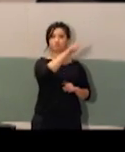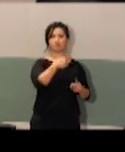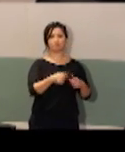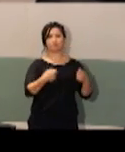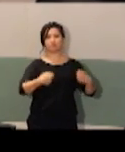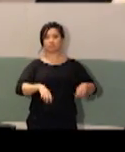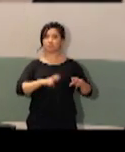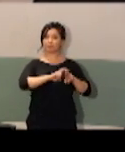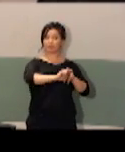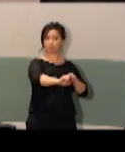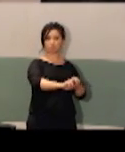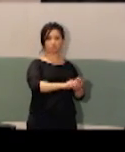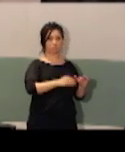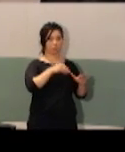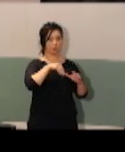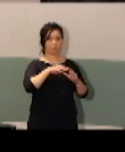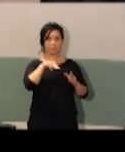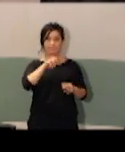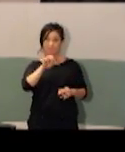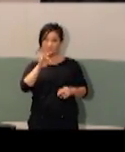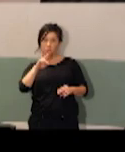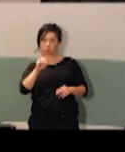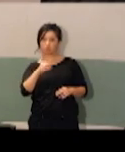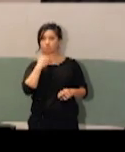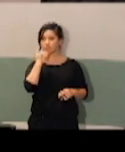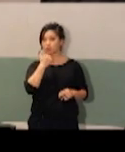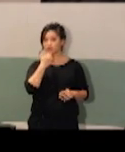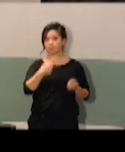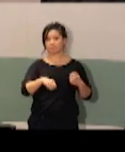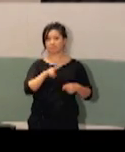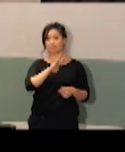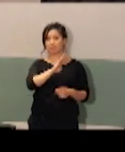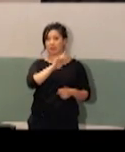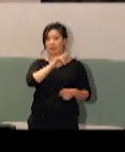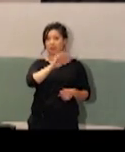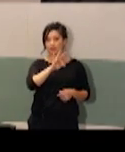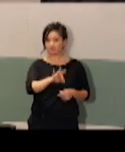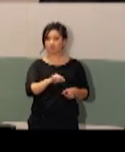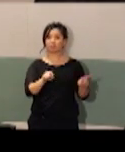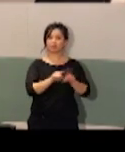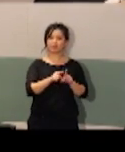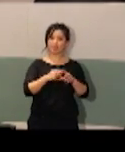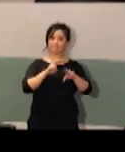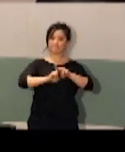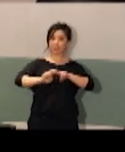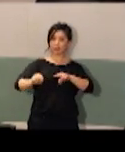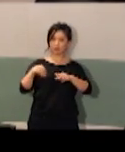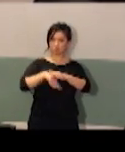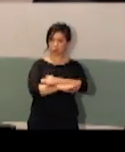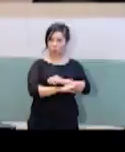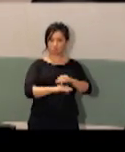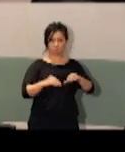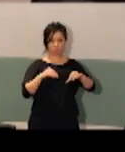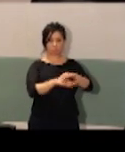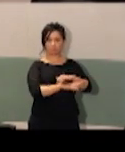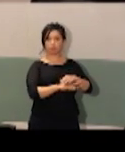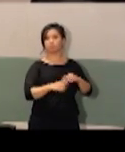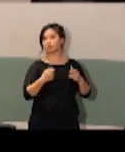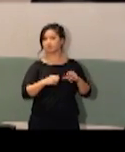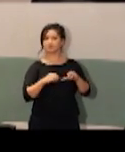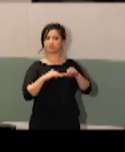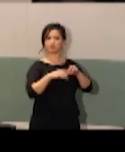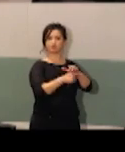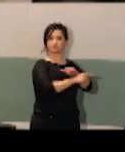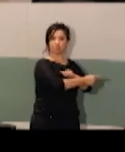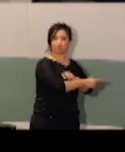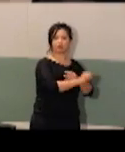BRT. Temos que ampliar o metrô até a Asa Norte e as 2 estações de Samambaia e na Ceilândia e fazer a